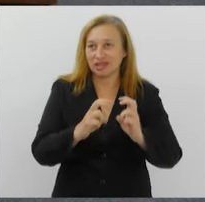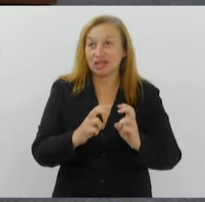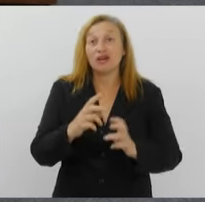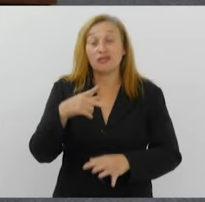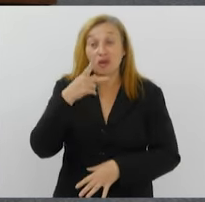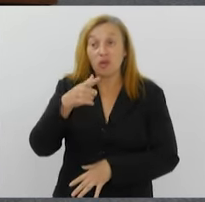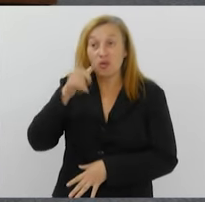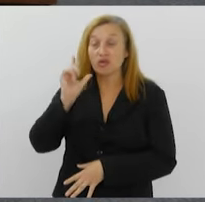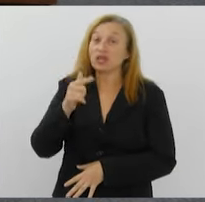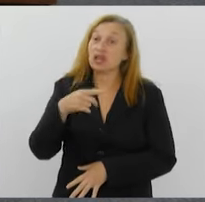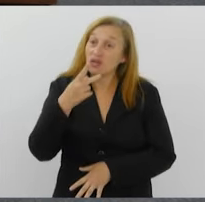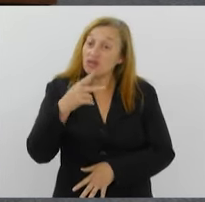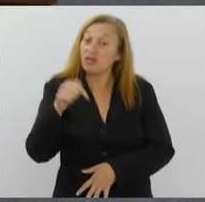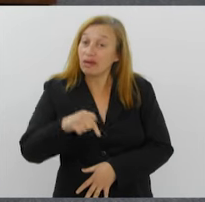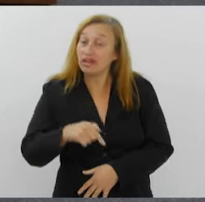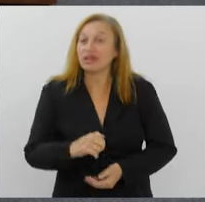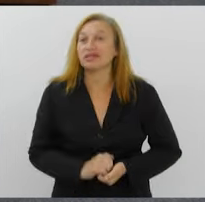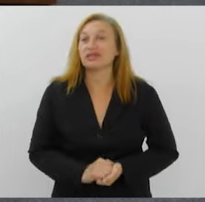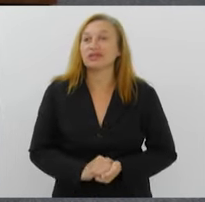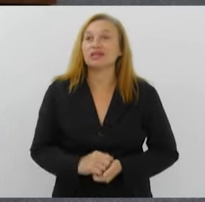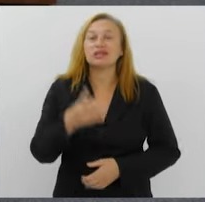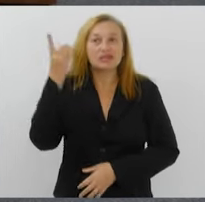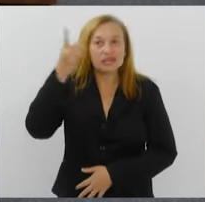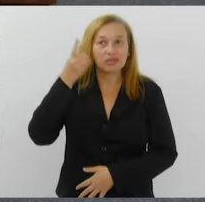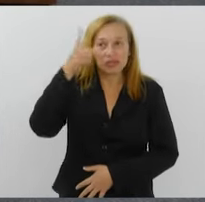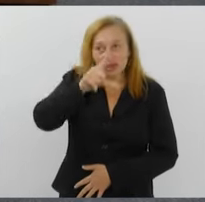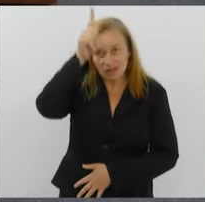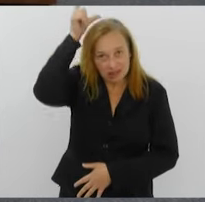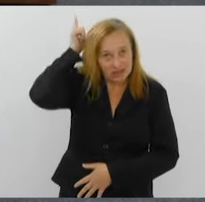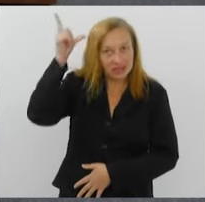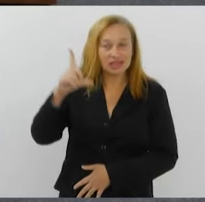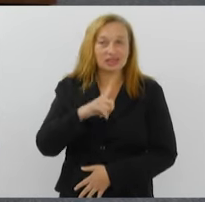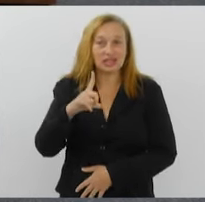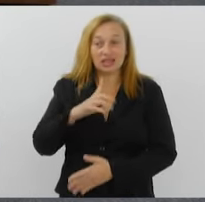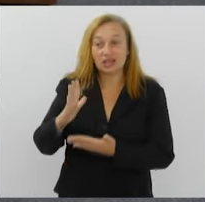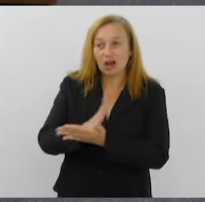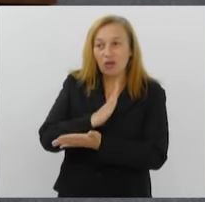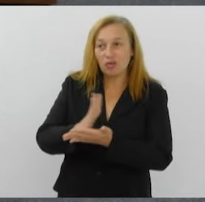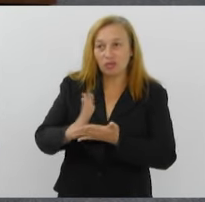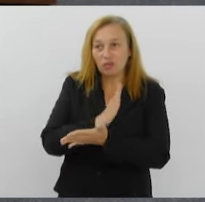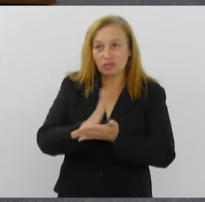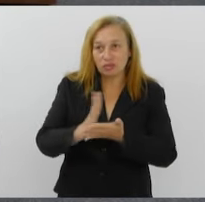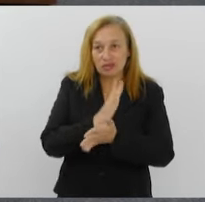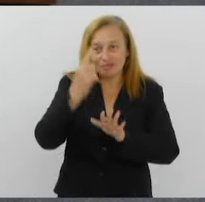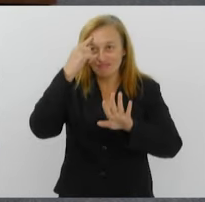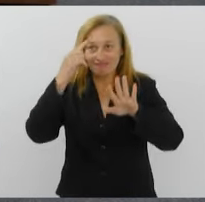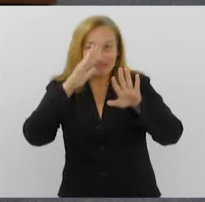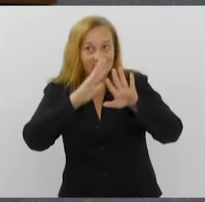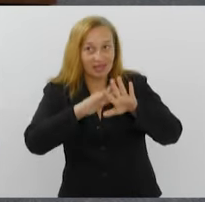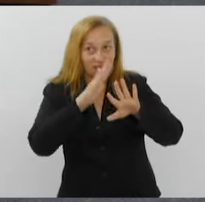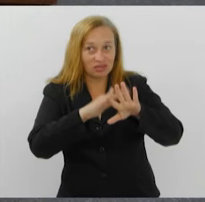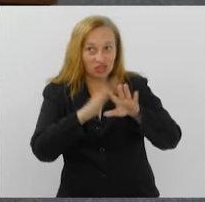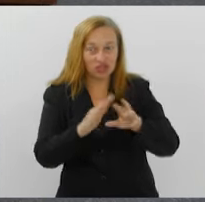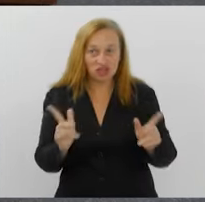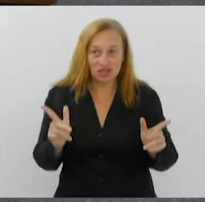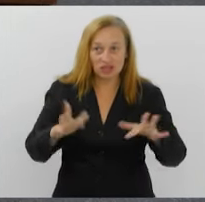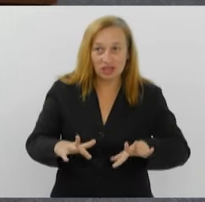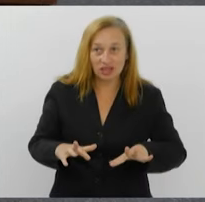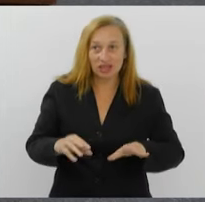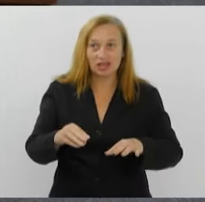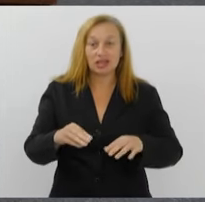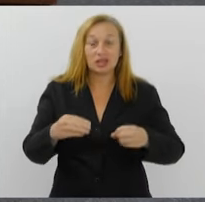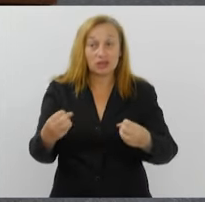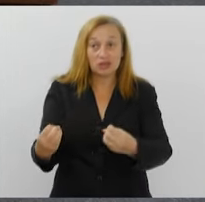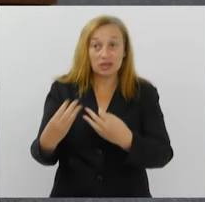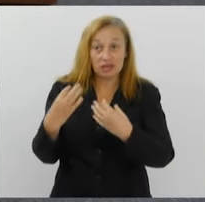em público e falo aqui na sessão. Deputado Luiz Paulo, embora tenhamos algumas divergências no campo ideológico, é um grande mestre para todos nós